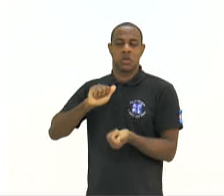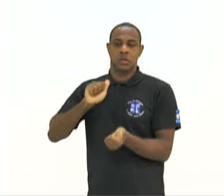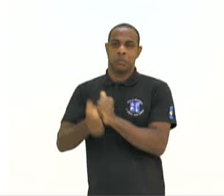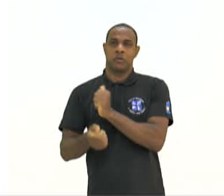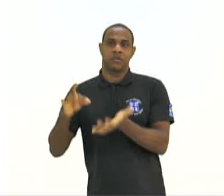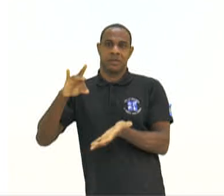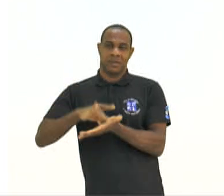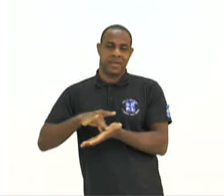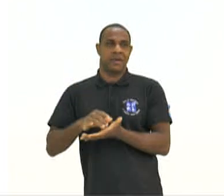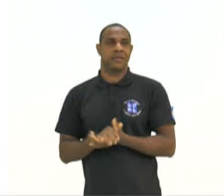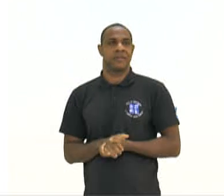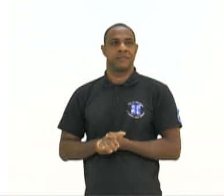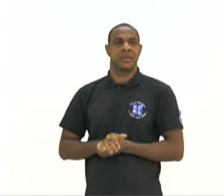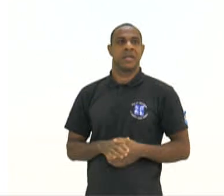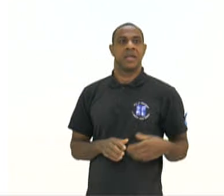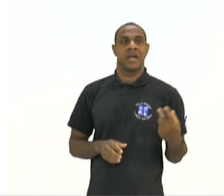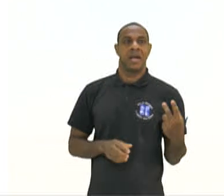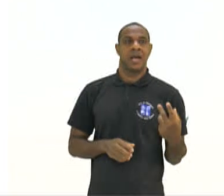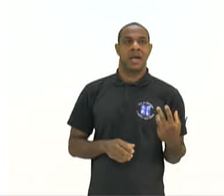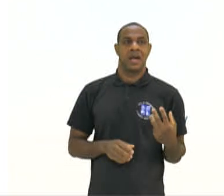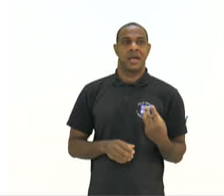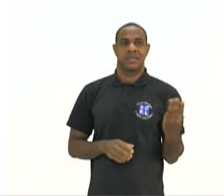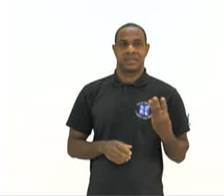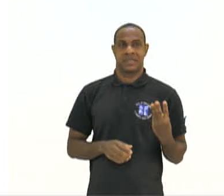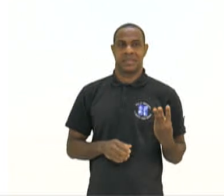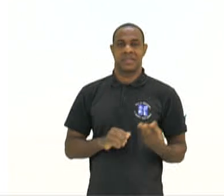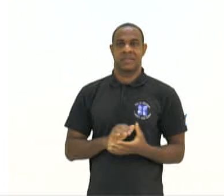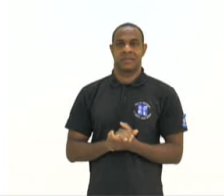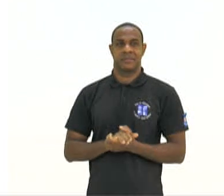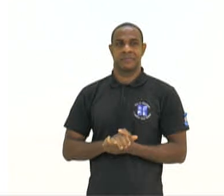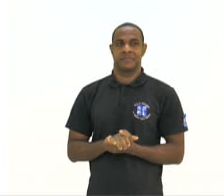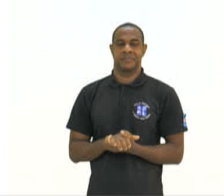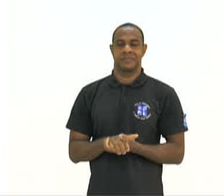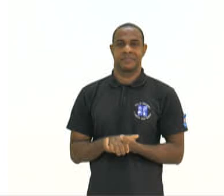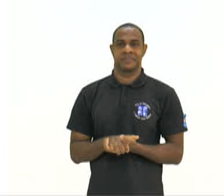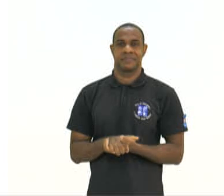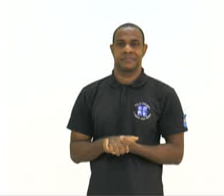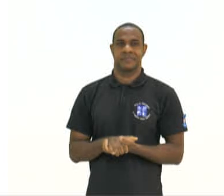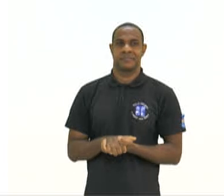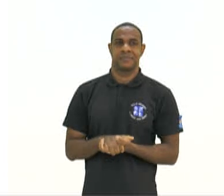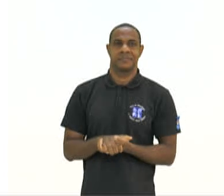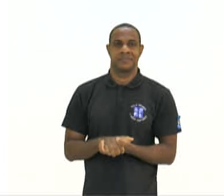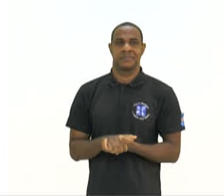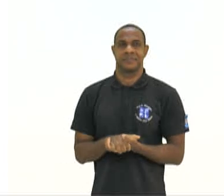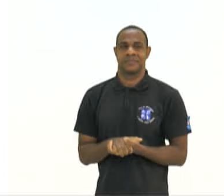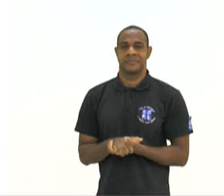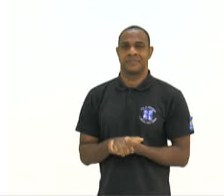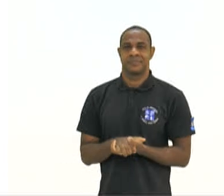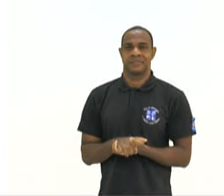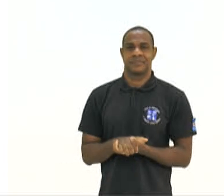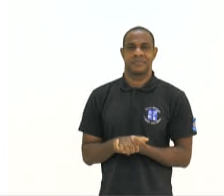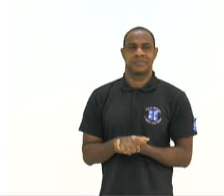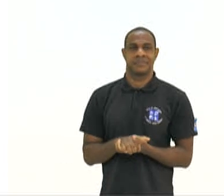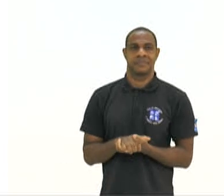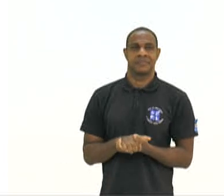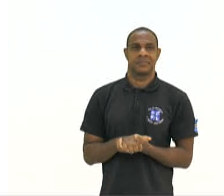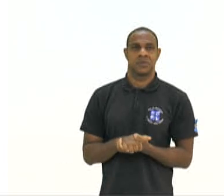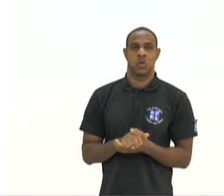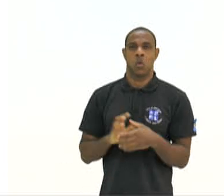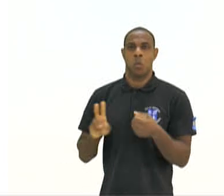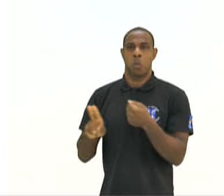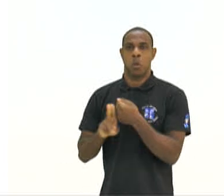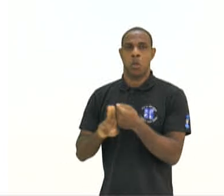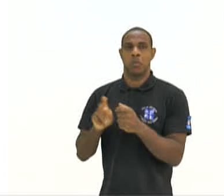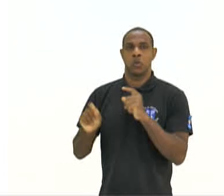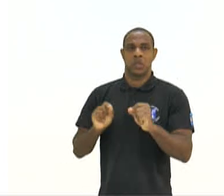real. E na nossa frase, a real game of tennis which burns about 8 times more calories, o pronome